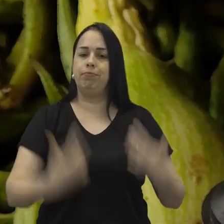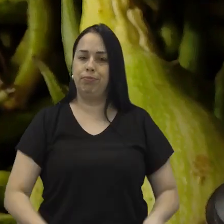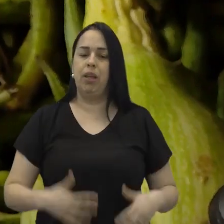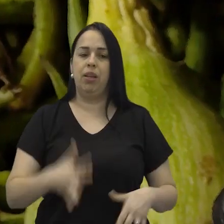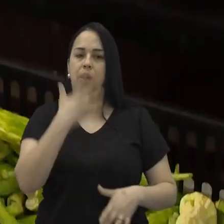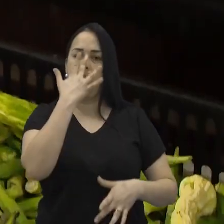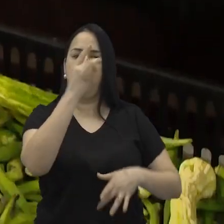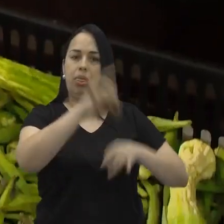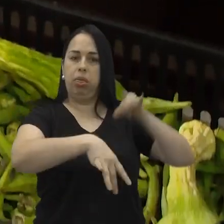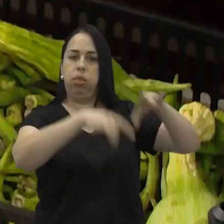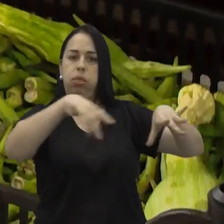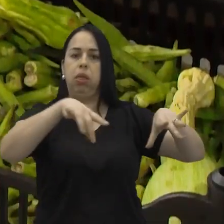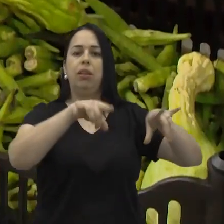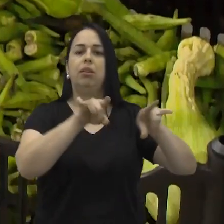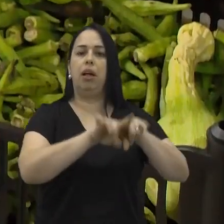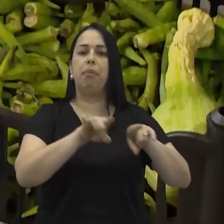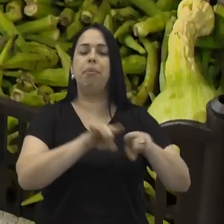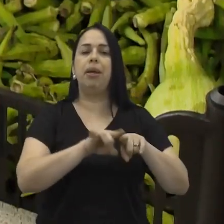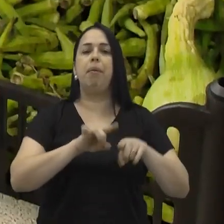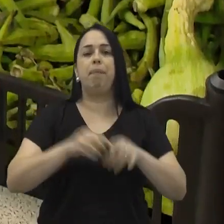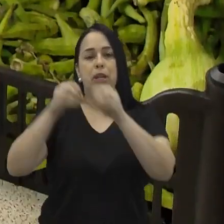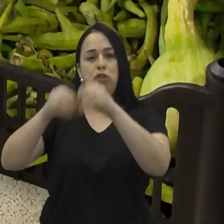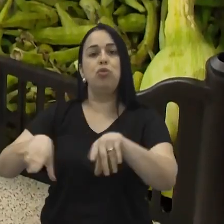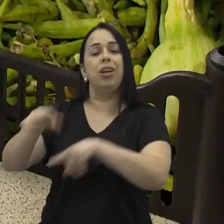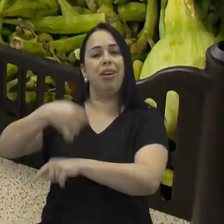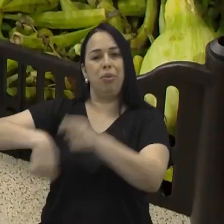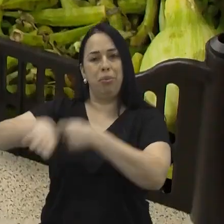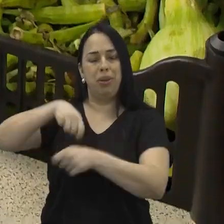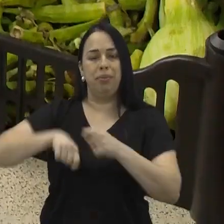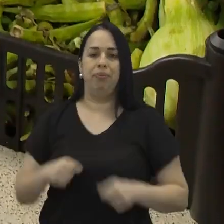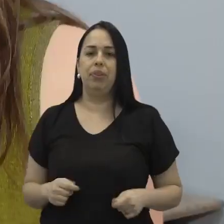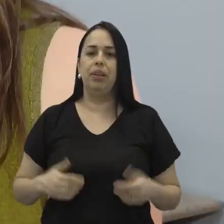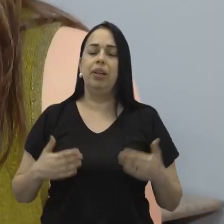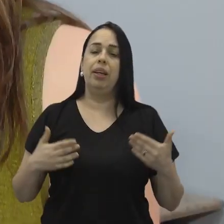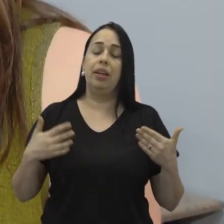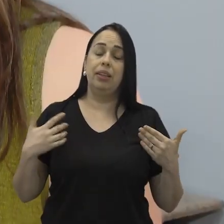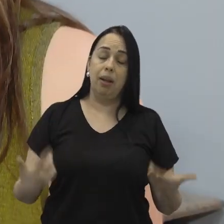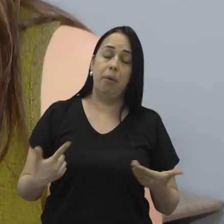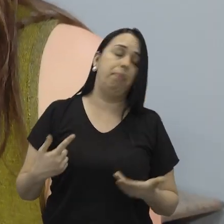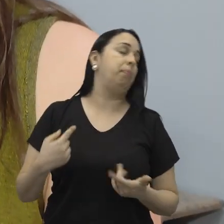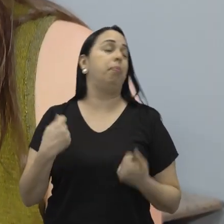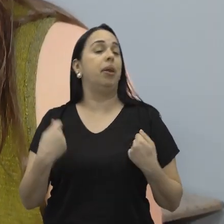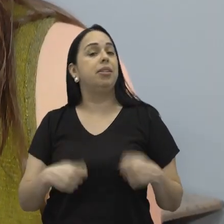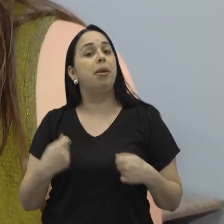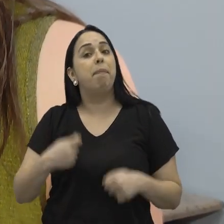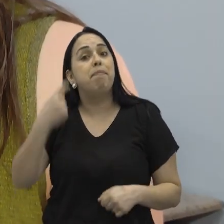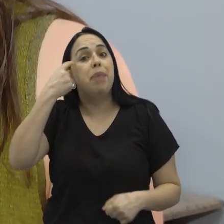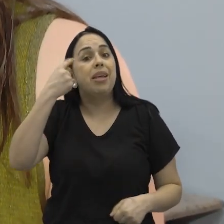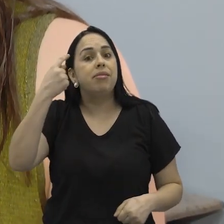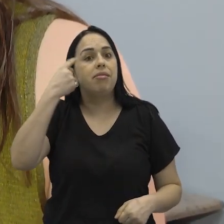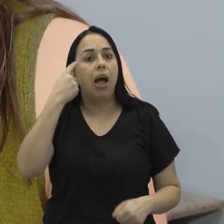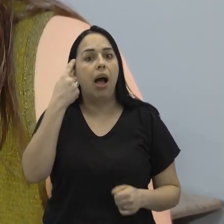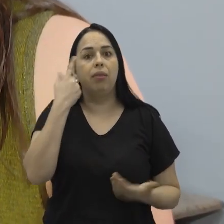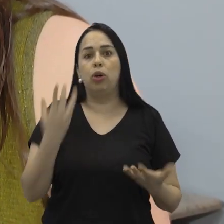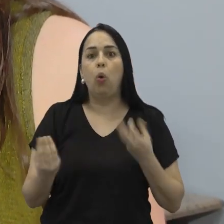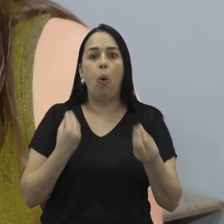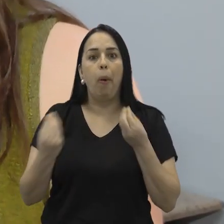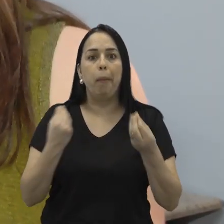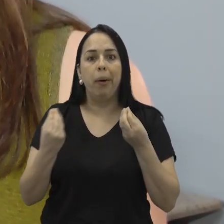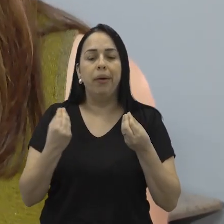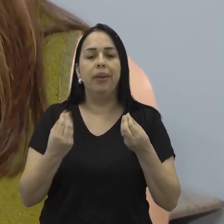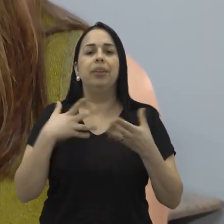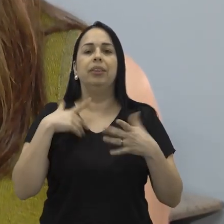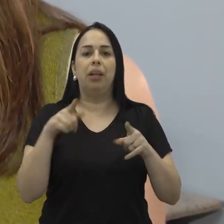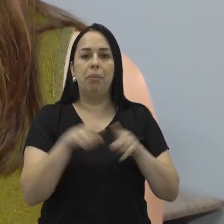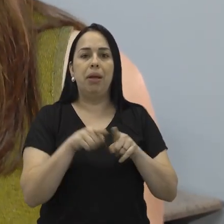fator social. O desperdício de alimentos também tem impacto na economia. Então a gente tem que pensar bastante nesse desperdício na